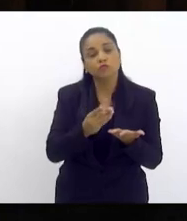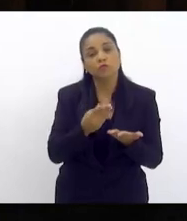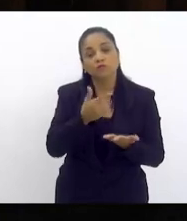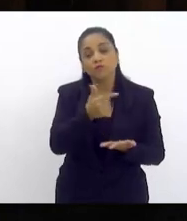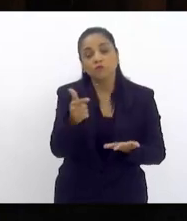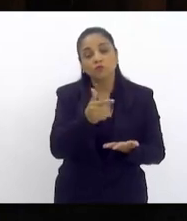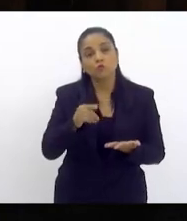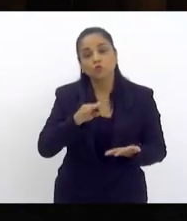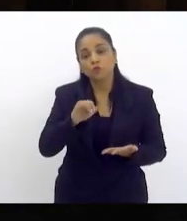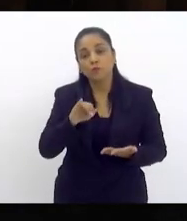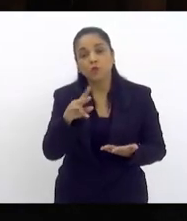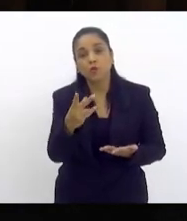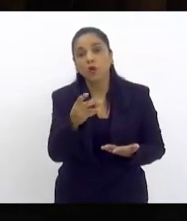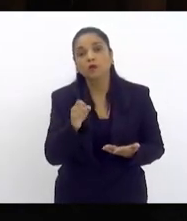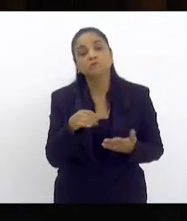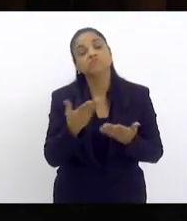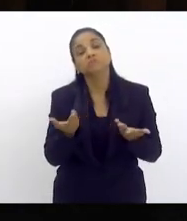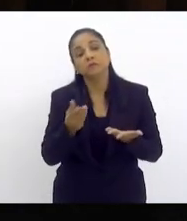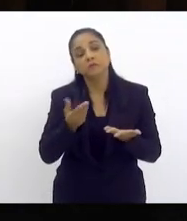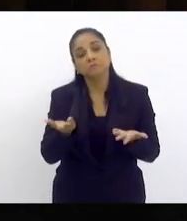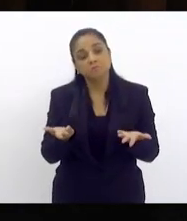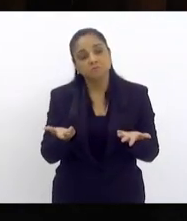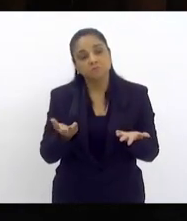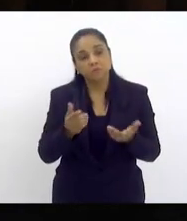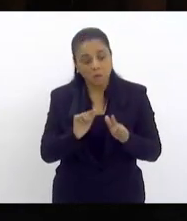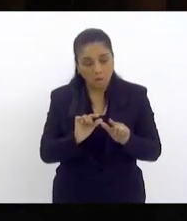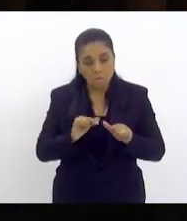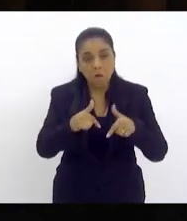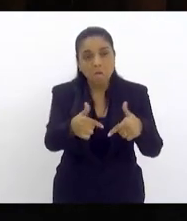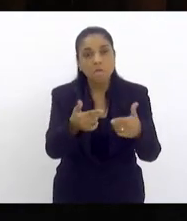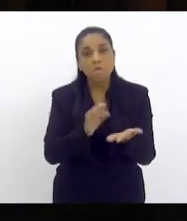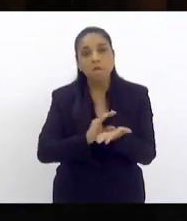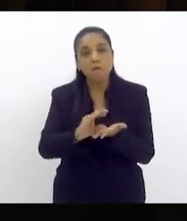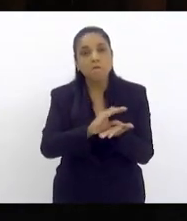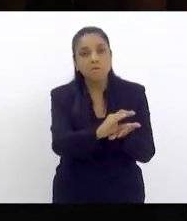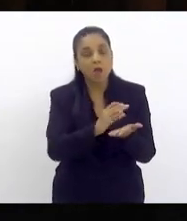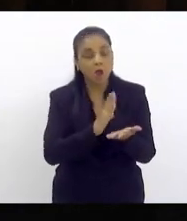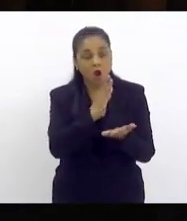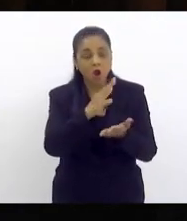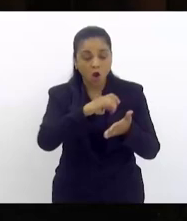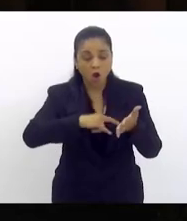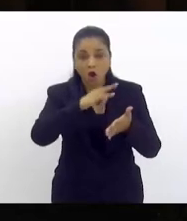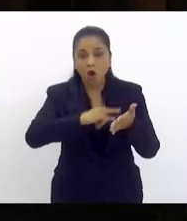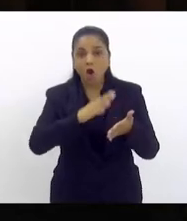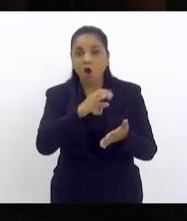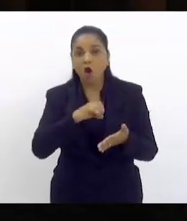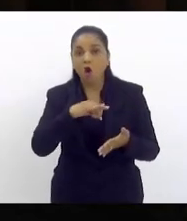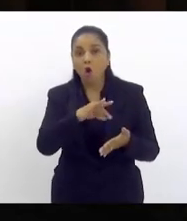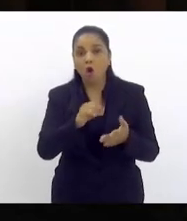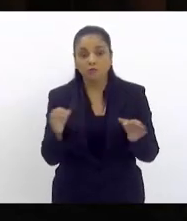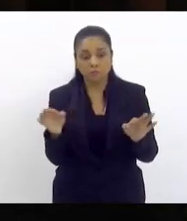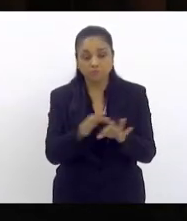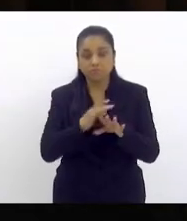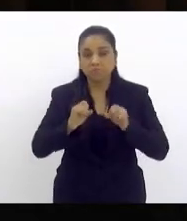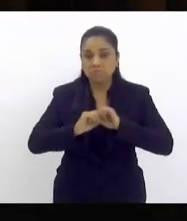bilhões impostos para execução nesse ano? A gente precisa que essas contas estejam saneadas, transparentes.